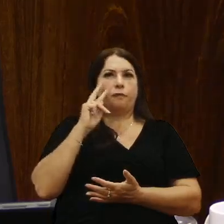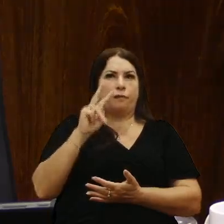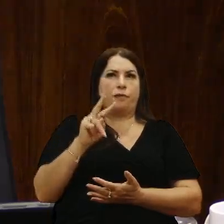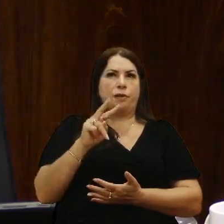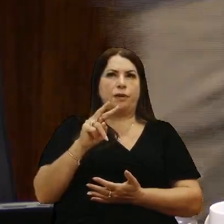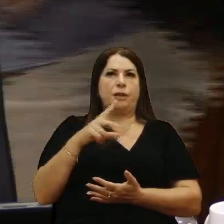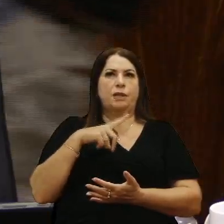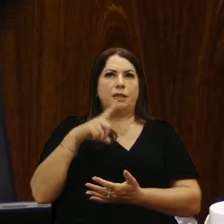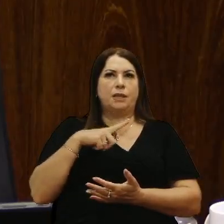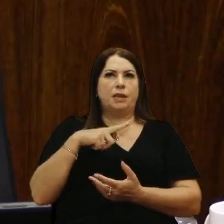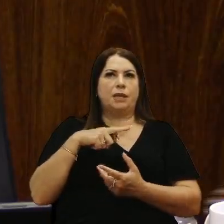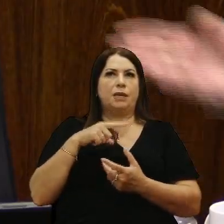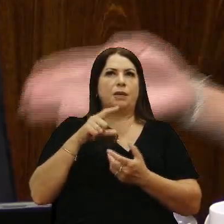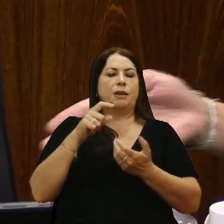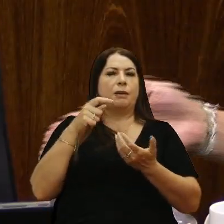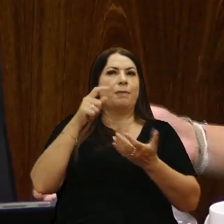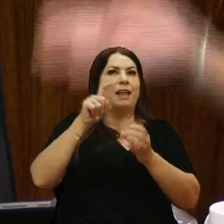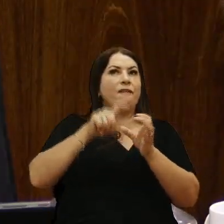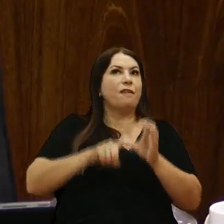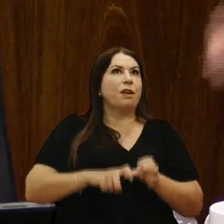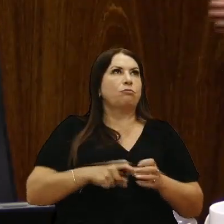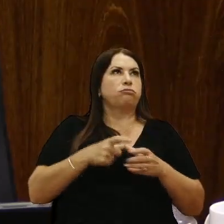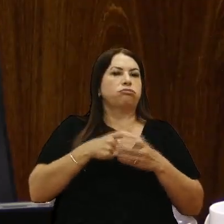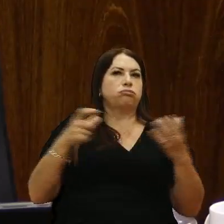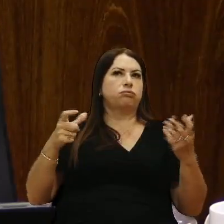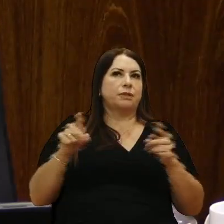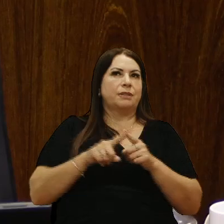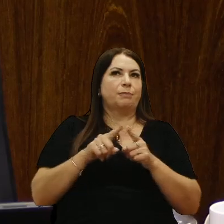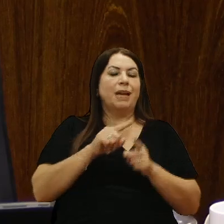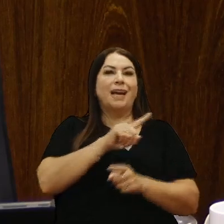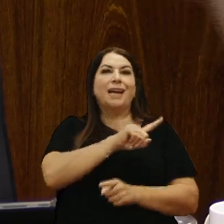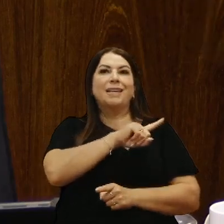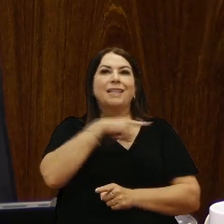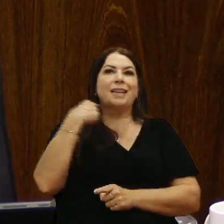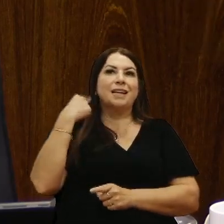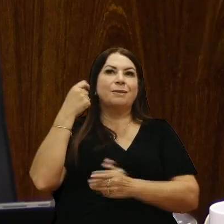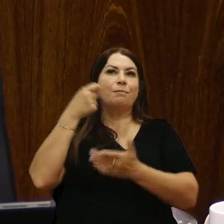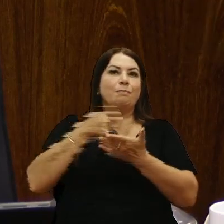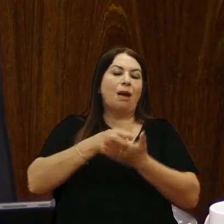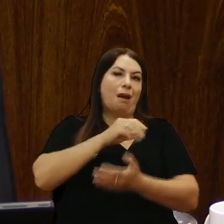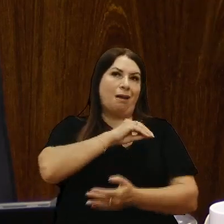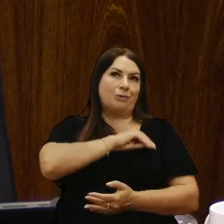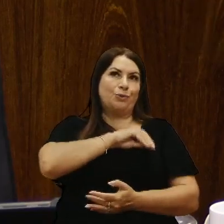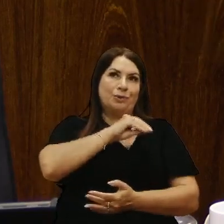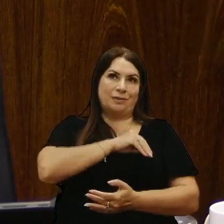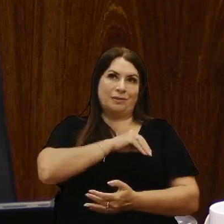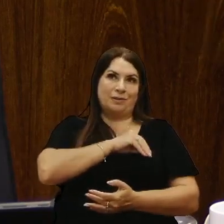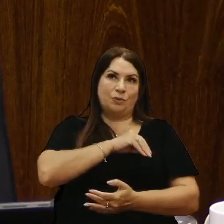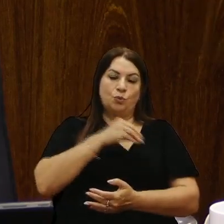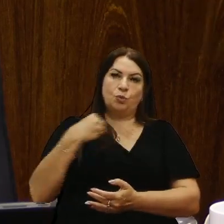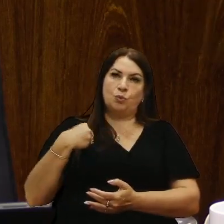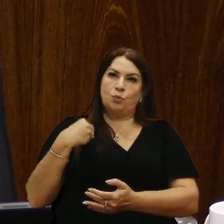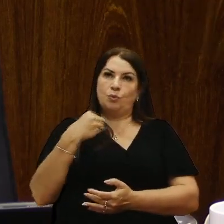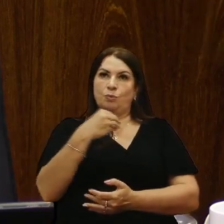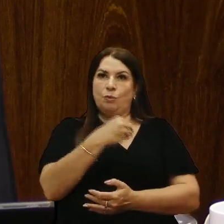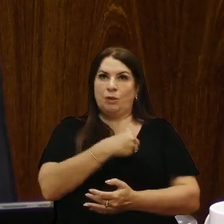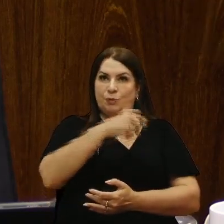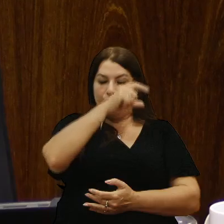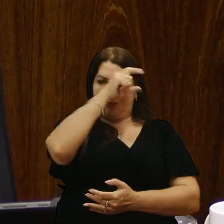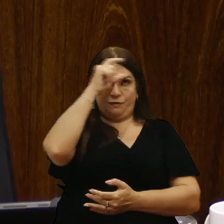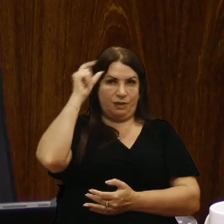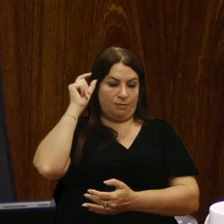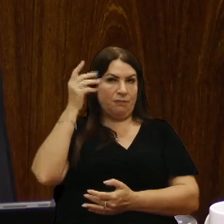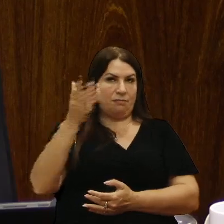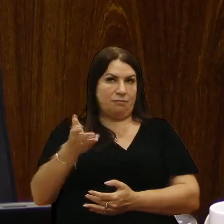um passivo gigantesco, o fato de haver atraso no pagamento de salário dos médicos e enfermeiros,